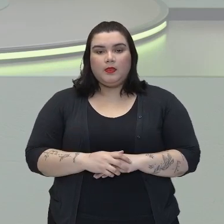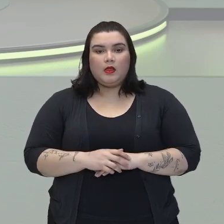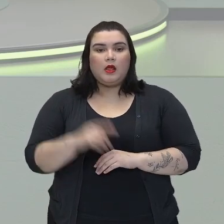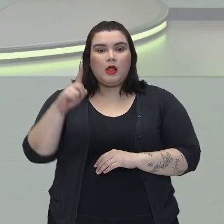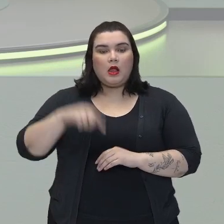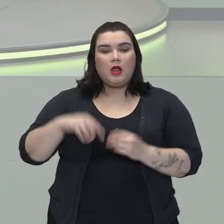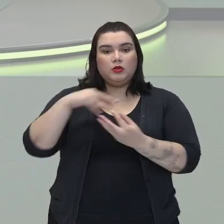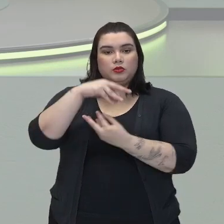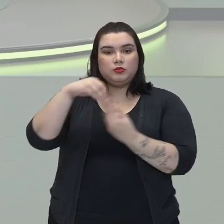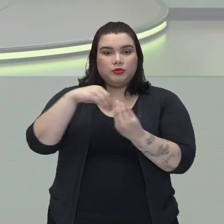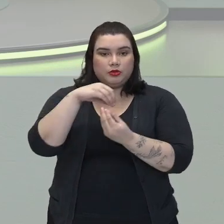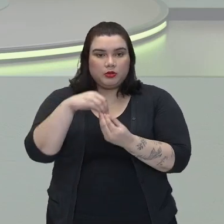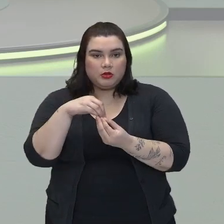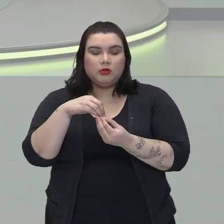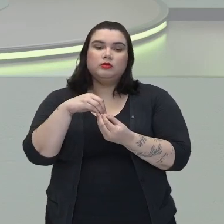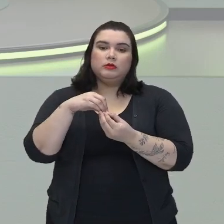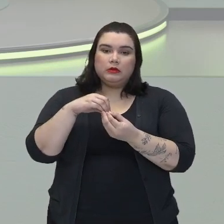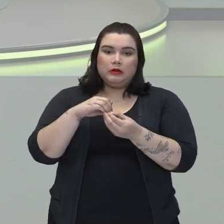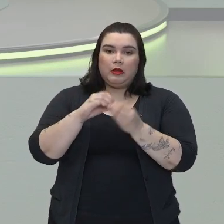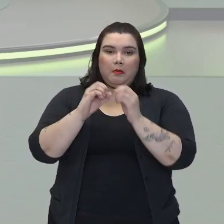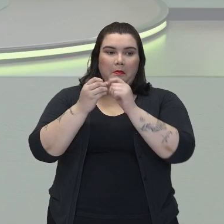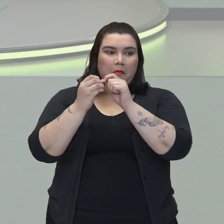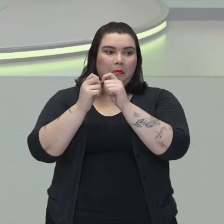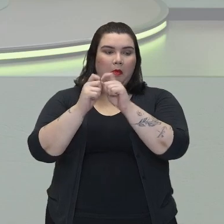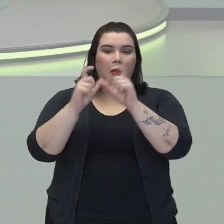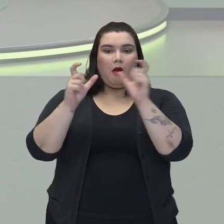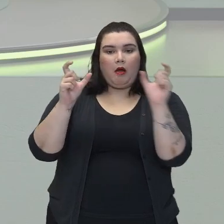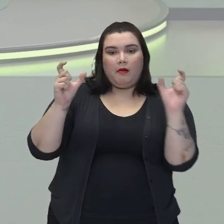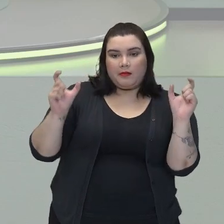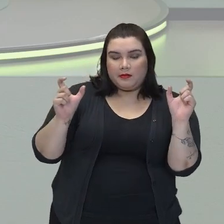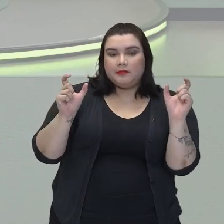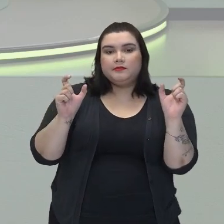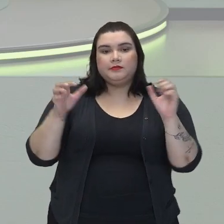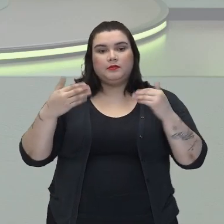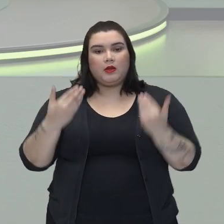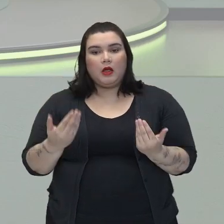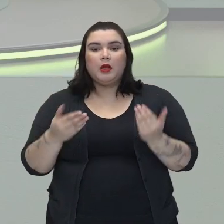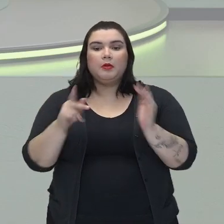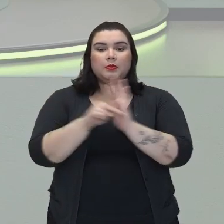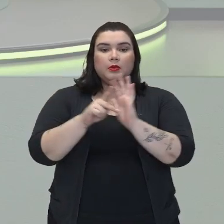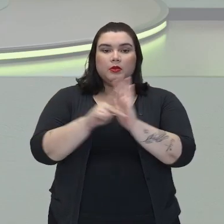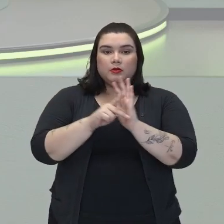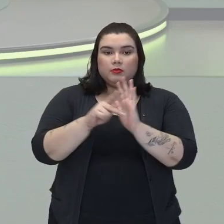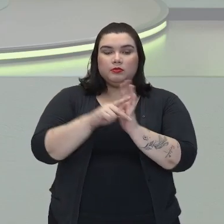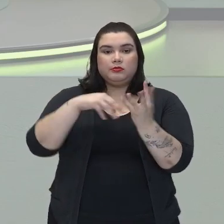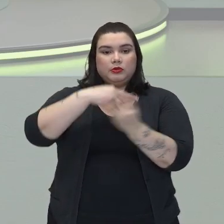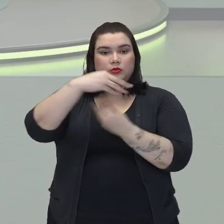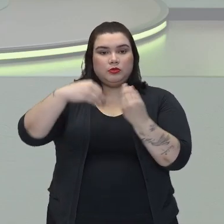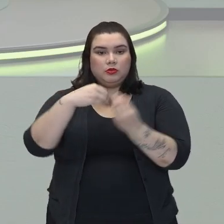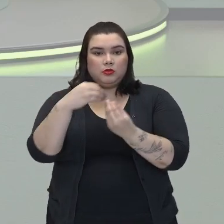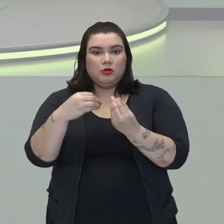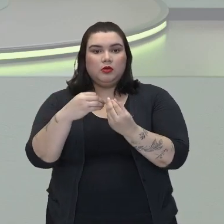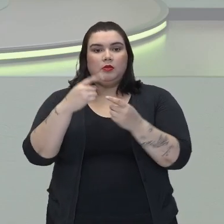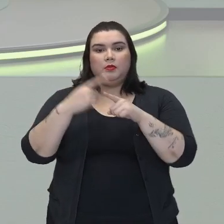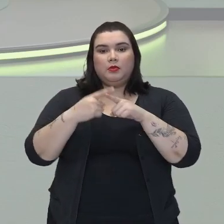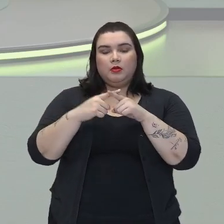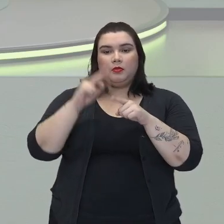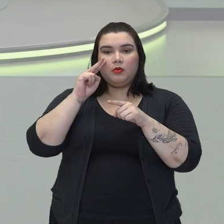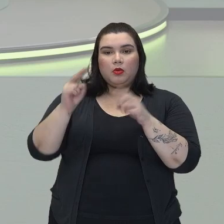composto bastante extenso, e aí a gente observa que é um composto de função mista, mas a gente encontra